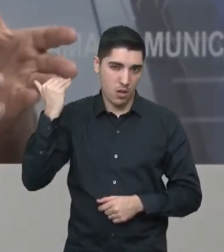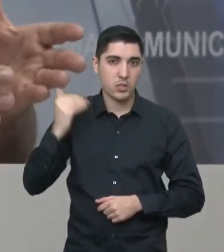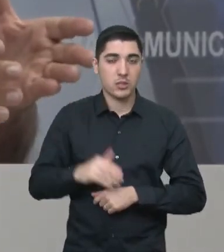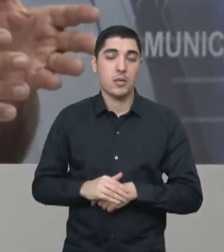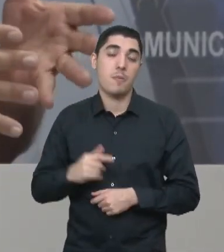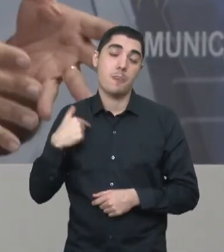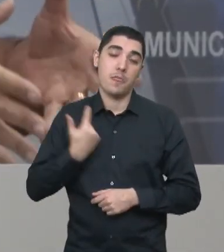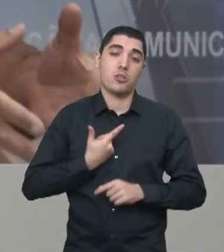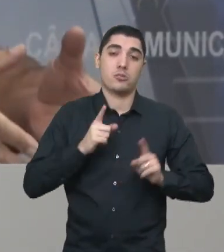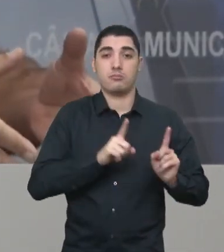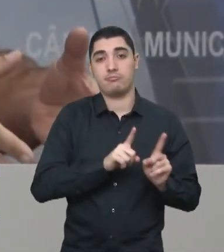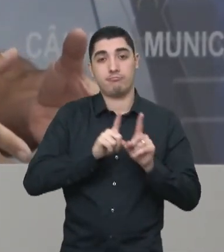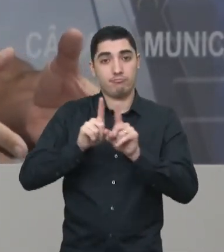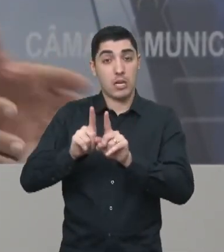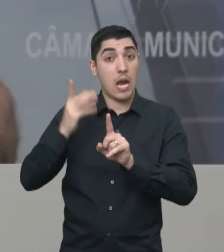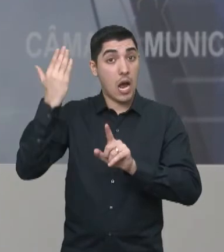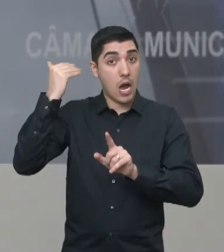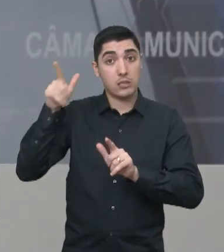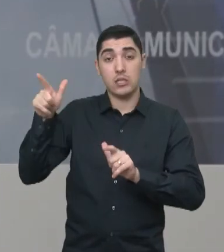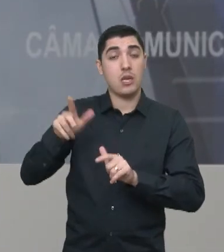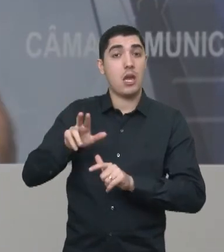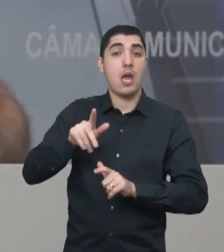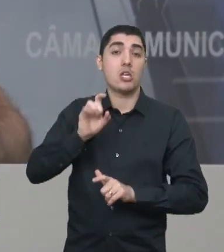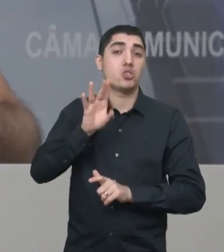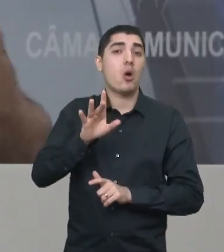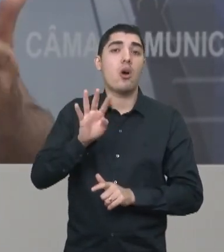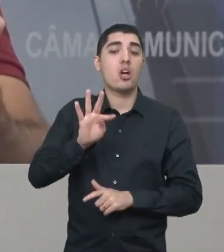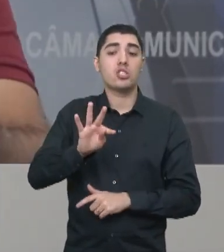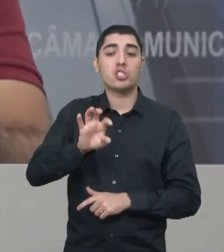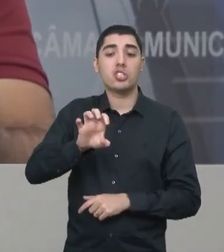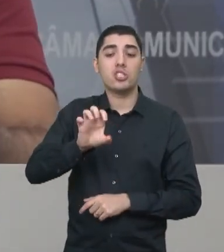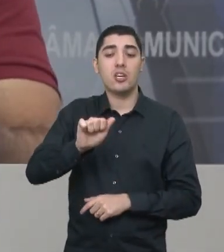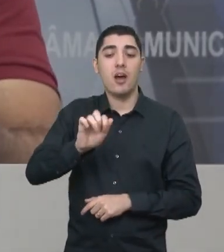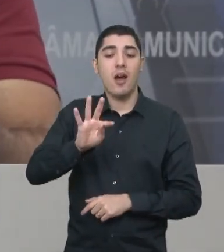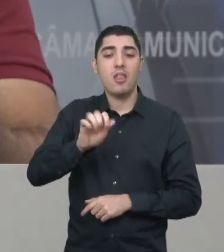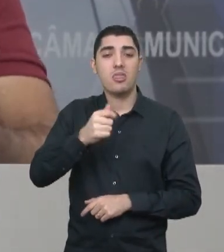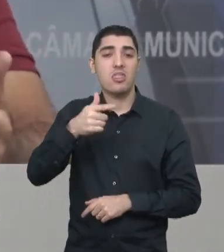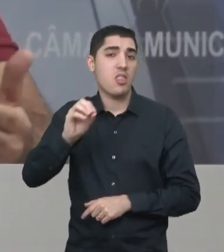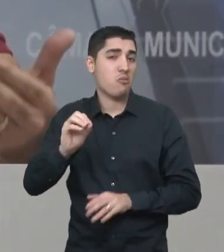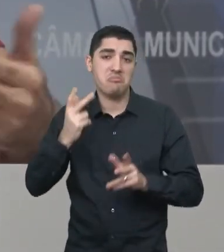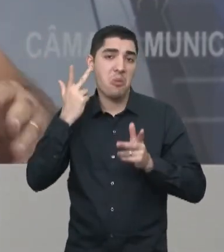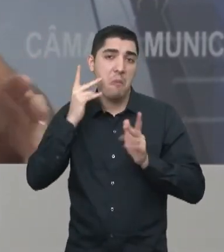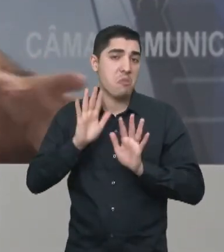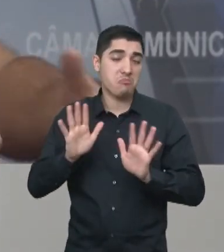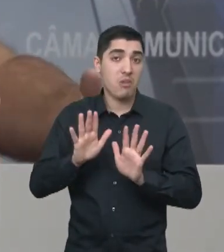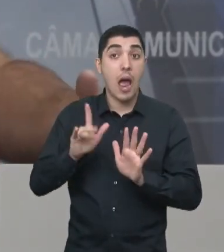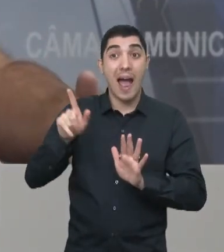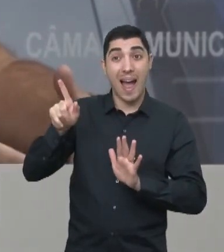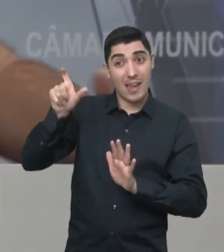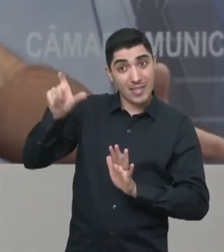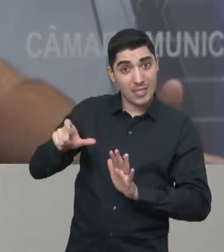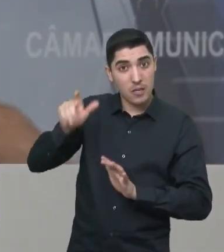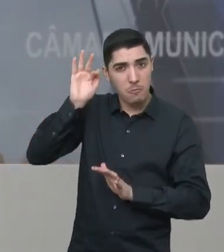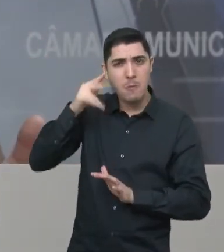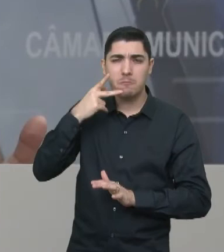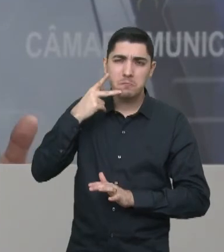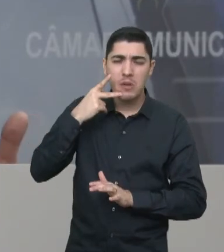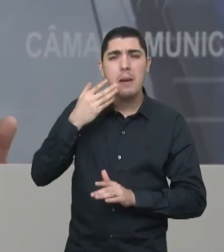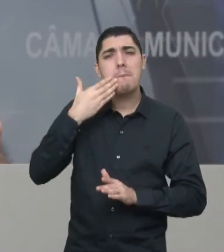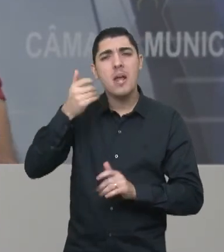no quando era Teatrão somente, que era a proposta do governo anterior fazer a creche lá em